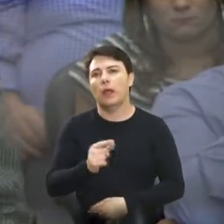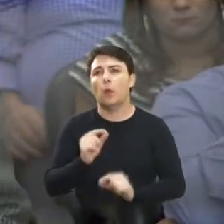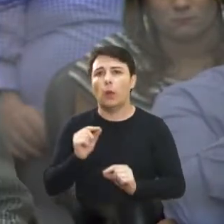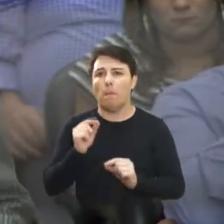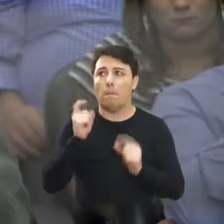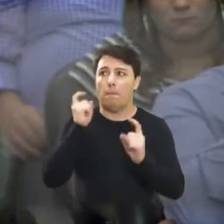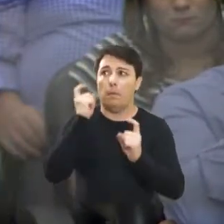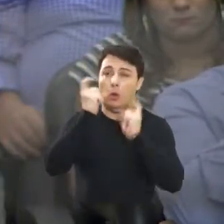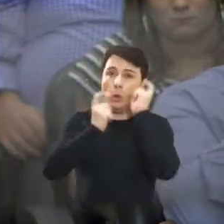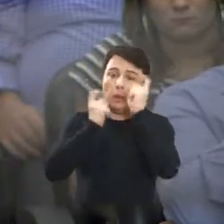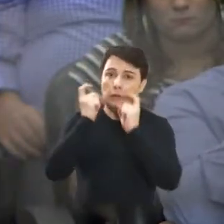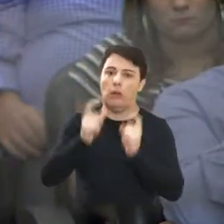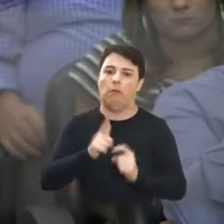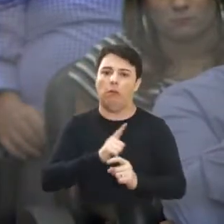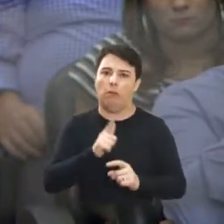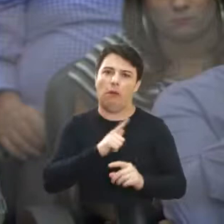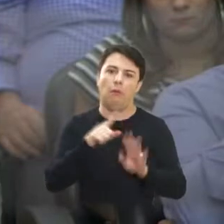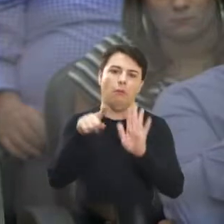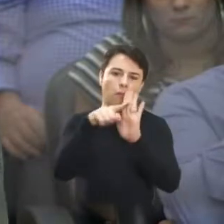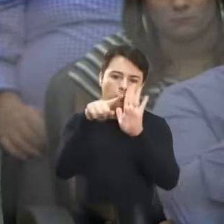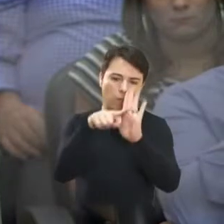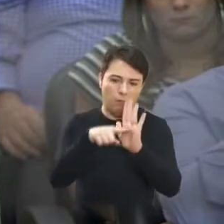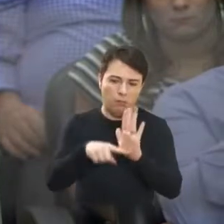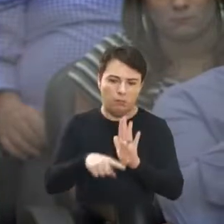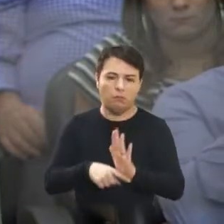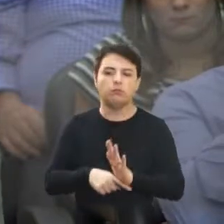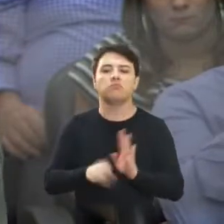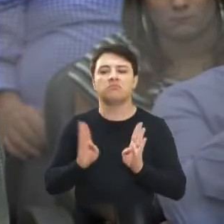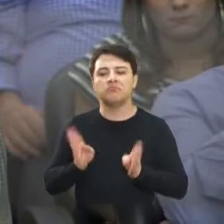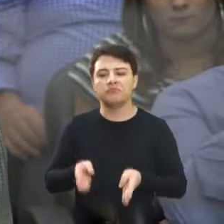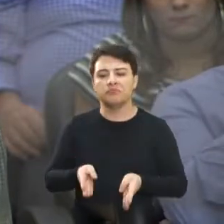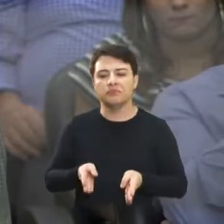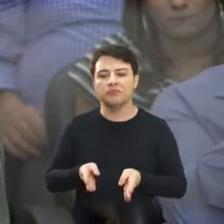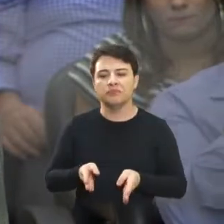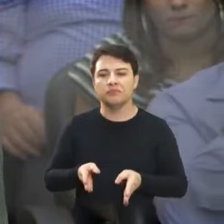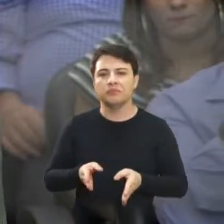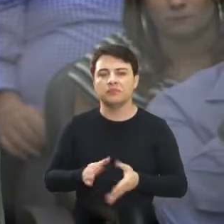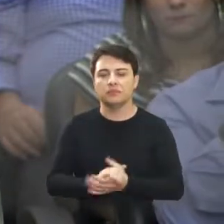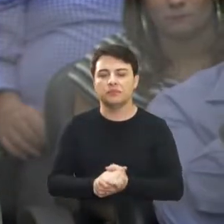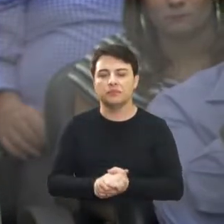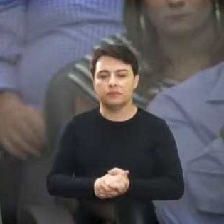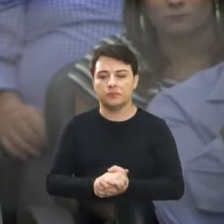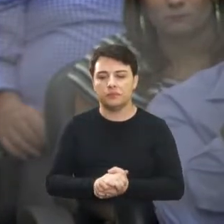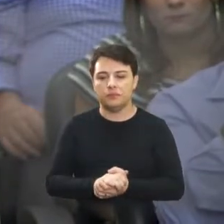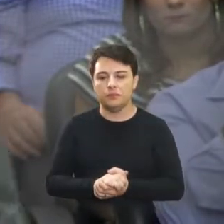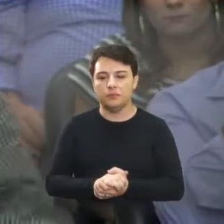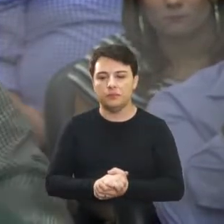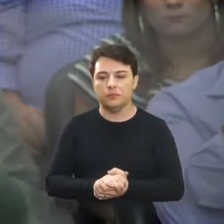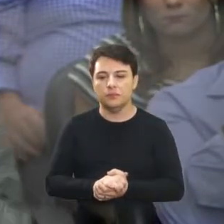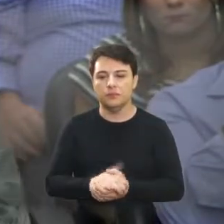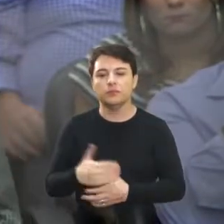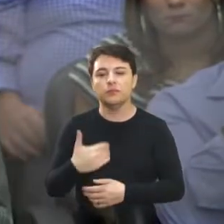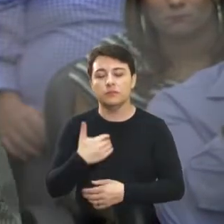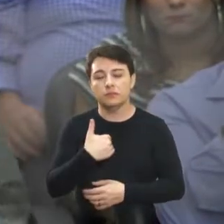preocupações. Saulo está bem por dentro do que eu expus. E eu